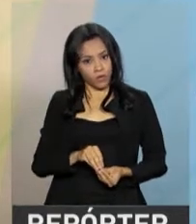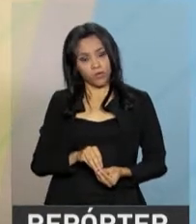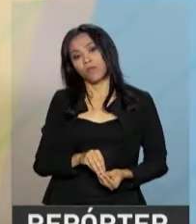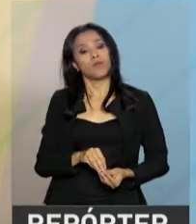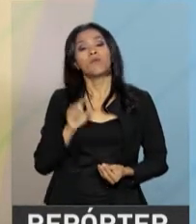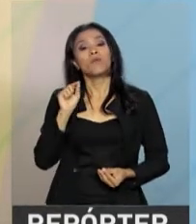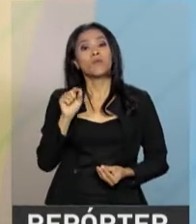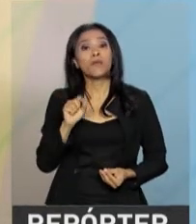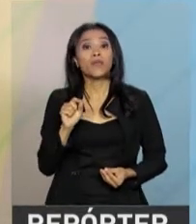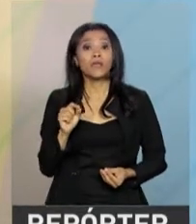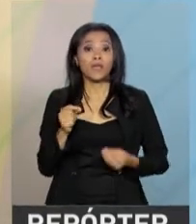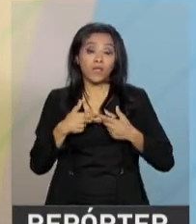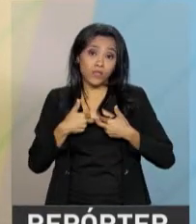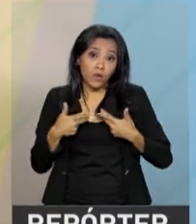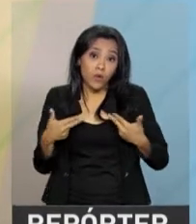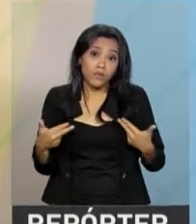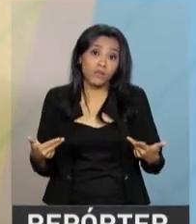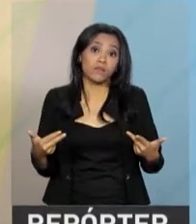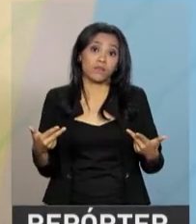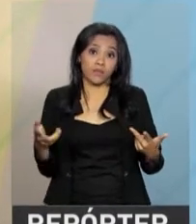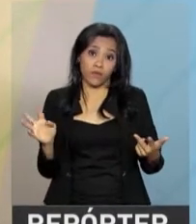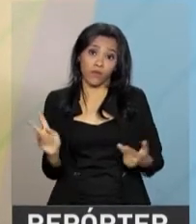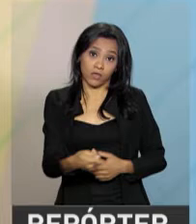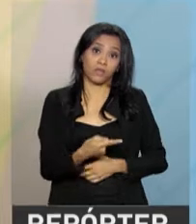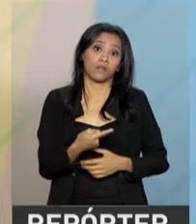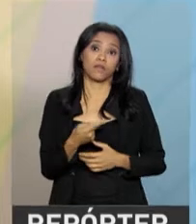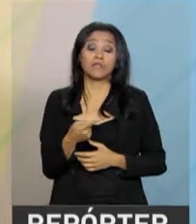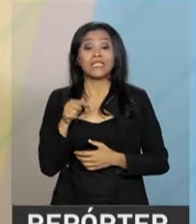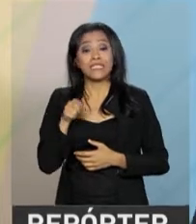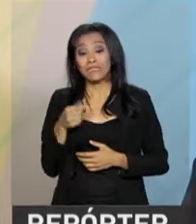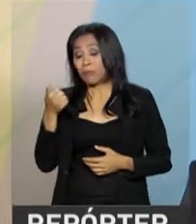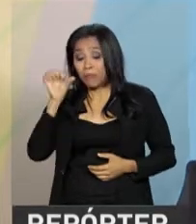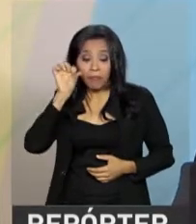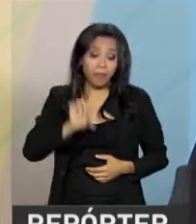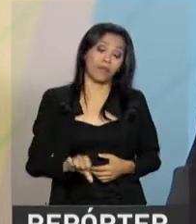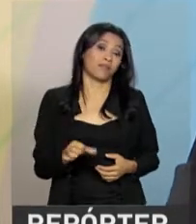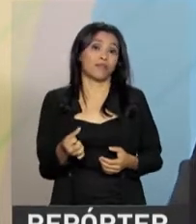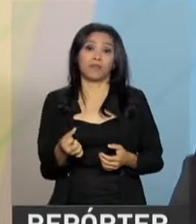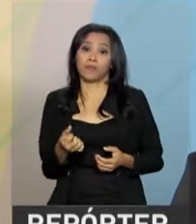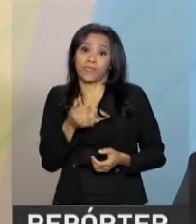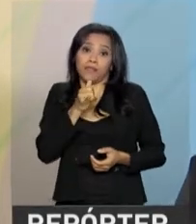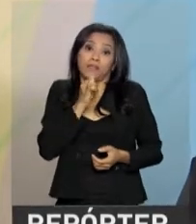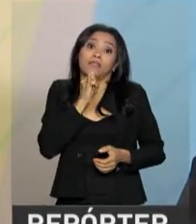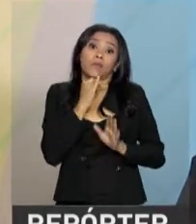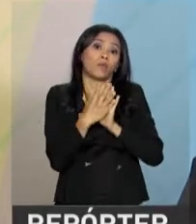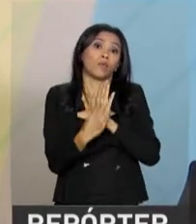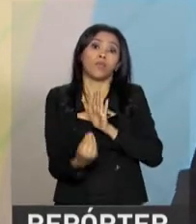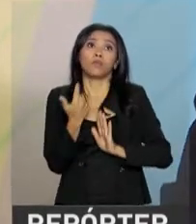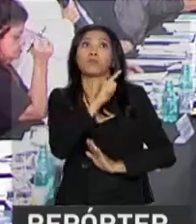as coisas desandassem como estavam desandando, isso seria um péssimo exemplo para todos os